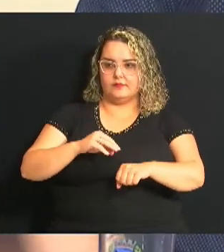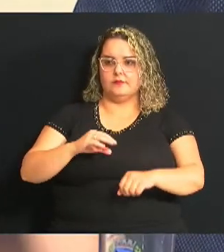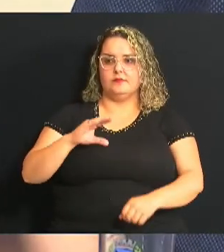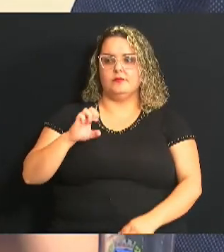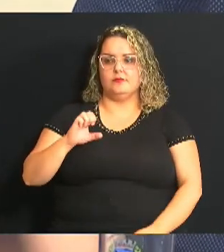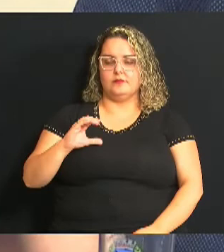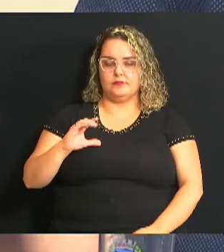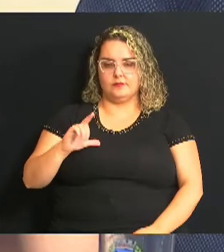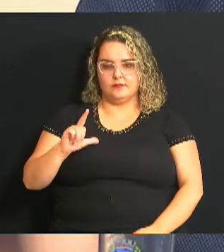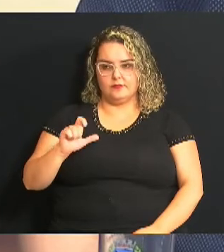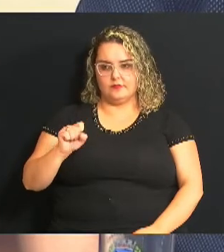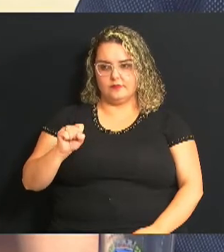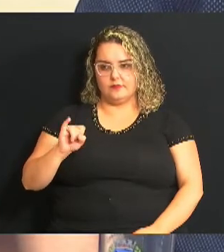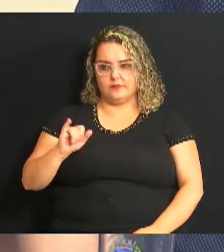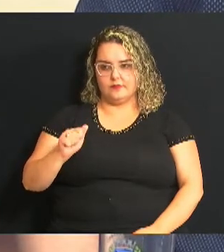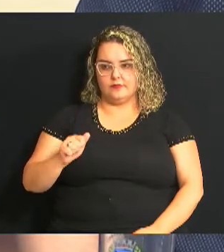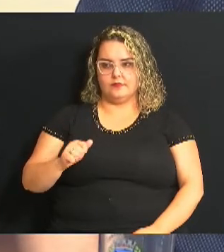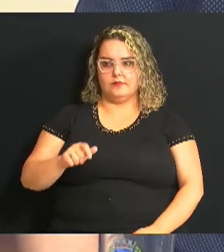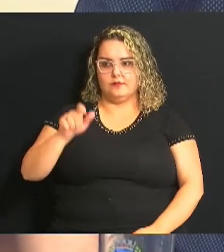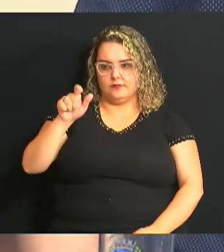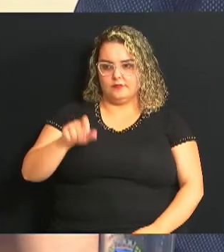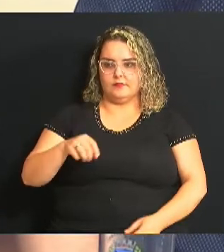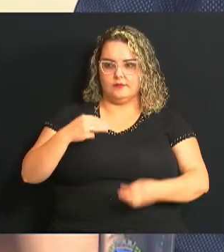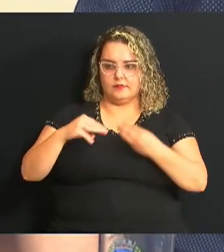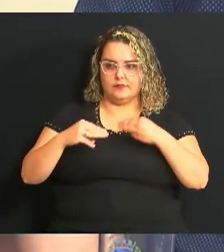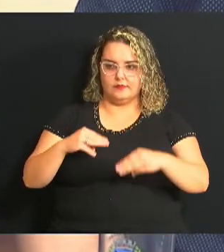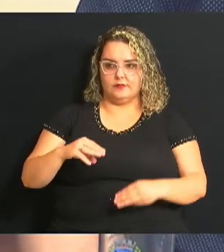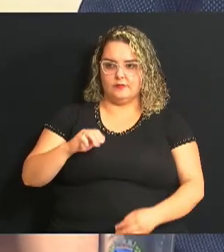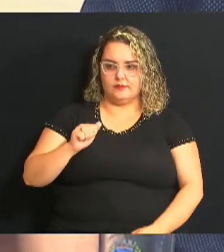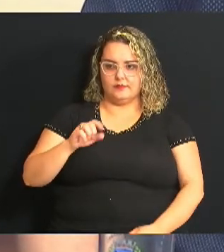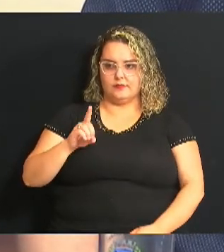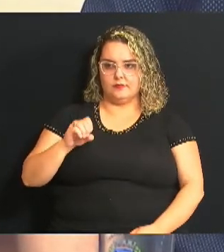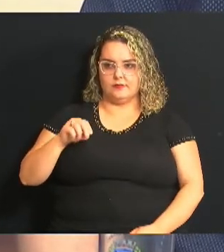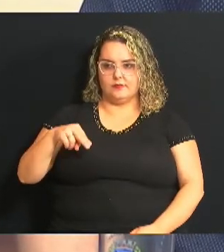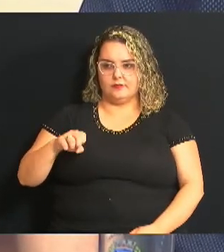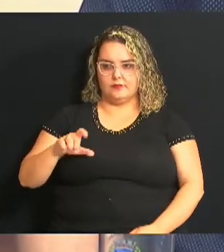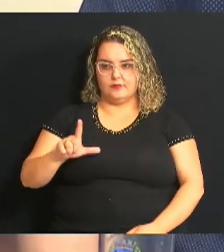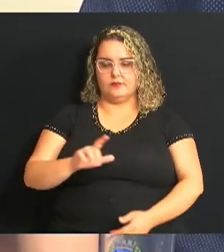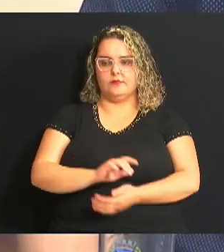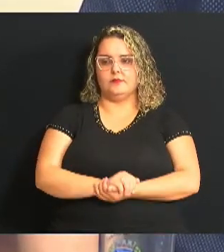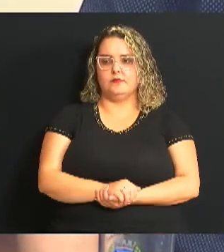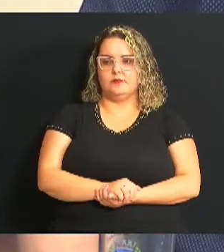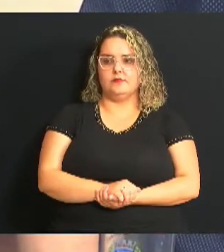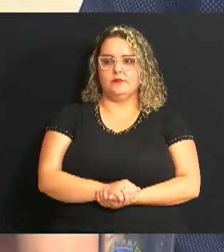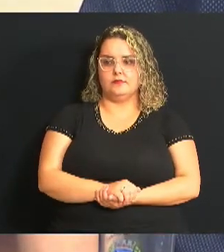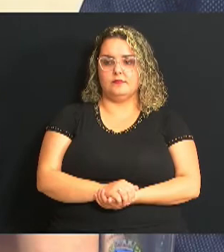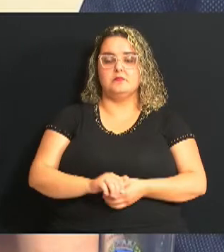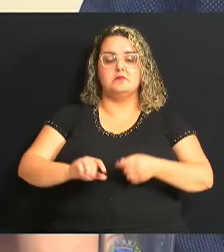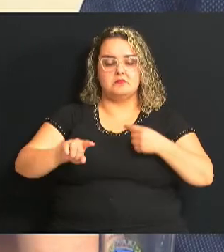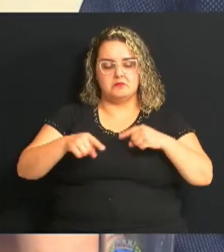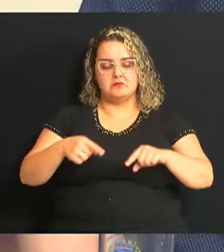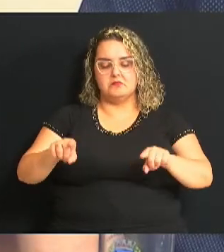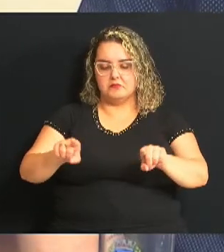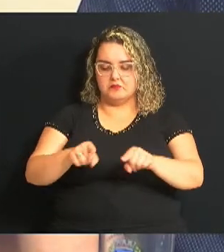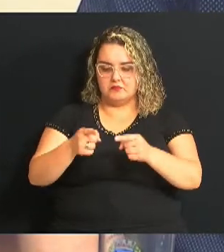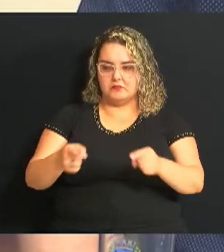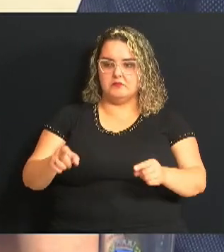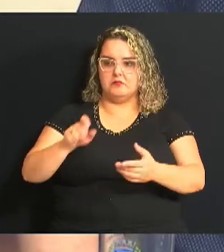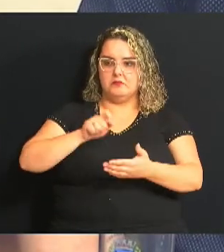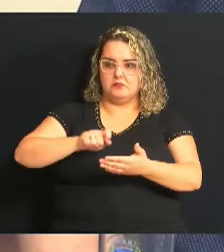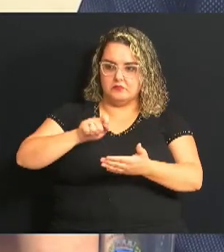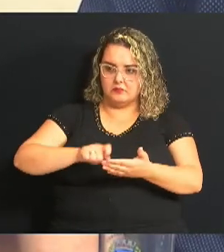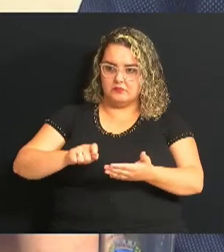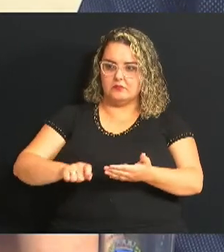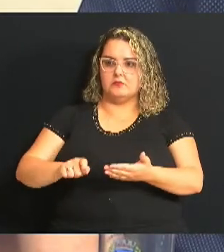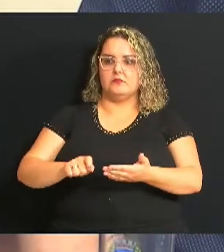Eclésia, na pessoa do maestro Adonel. Adonel é um grande maestro, compositor,